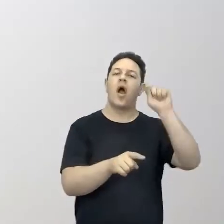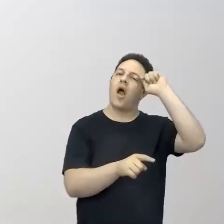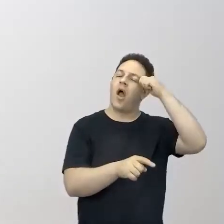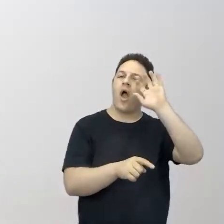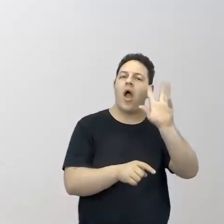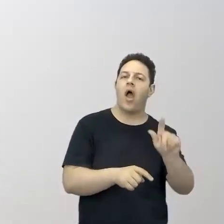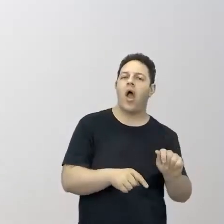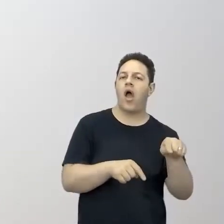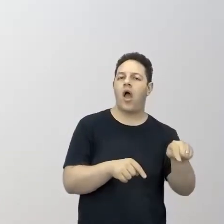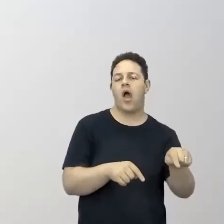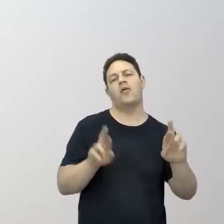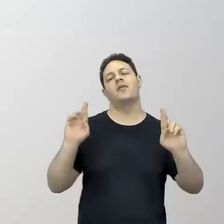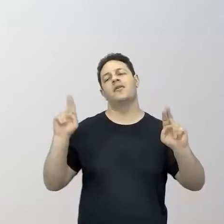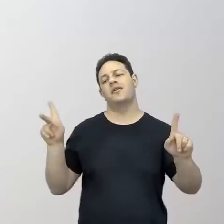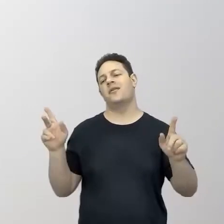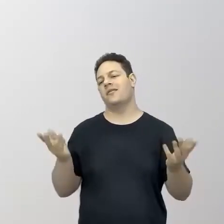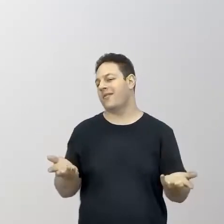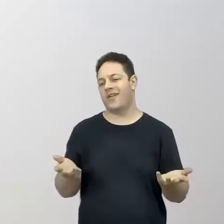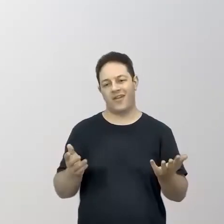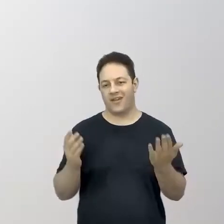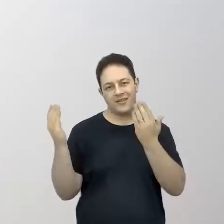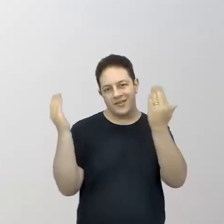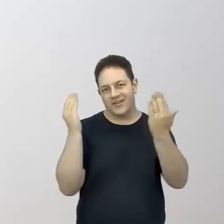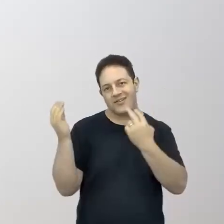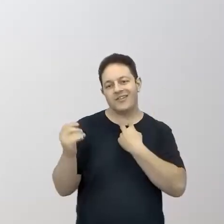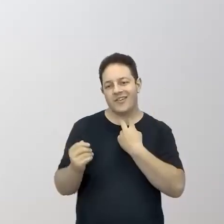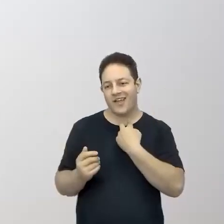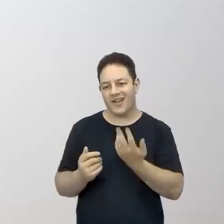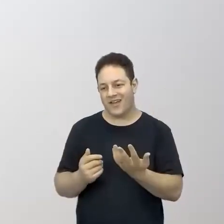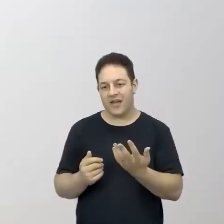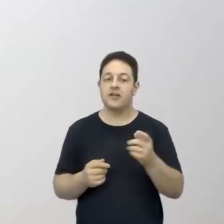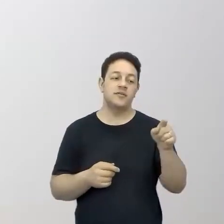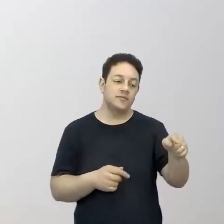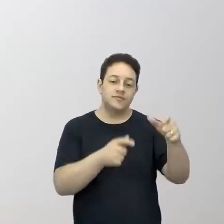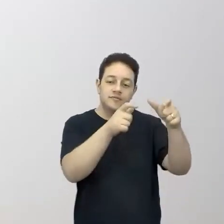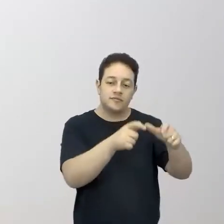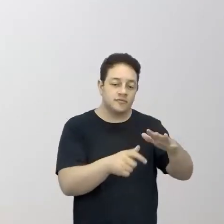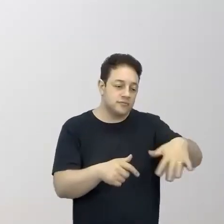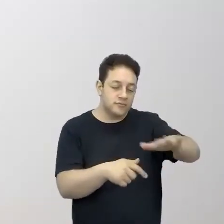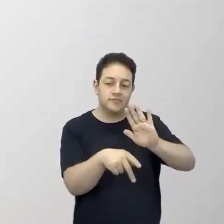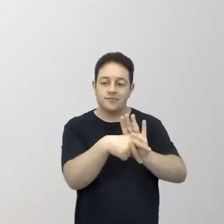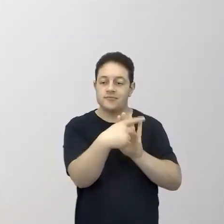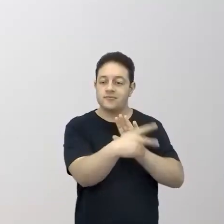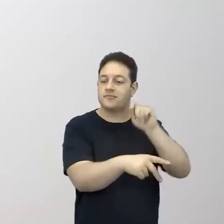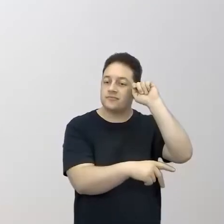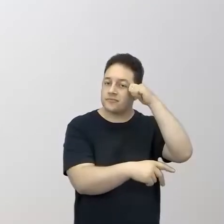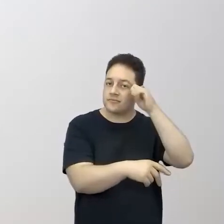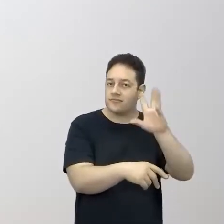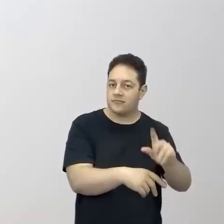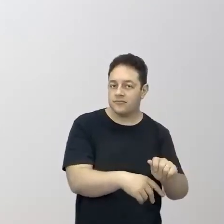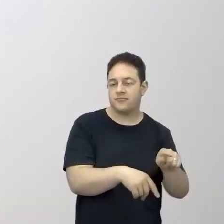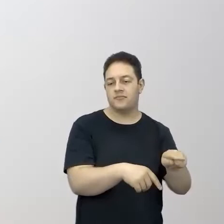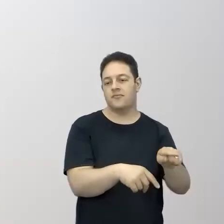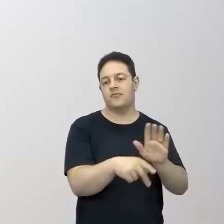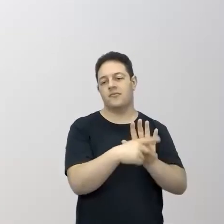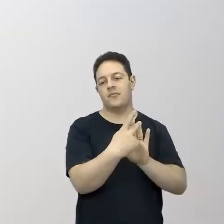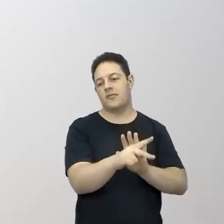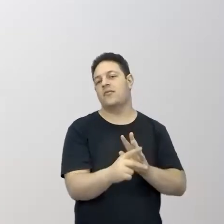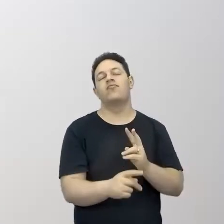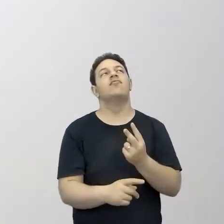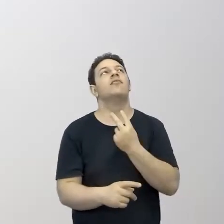a África, que é um continente tão grande, de um determinado lugar da África, né? Não dá